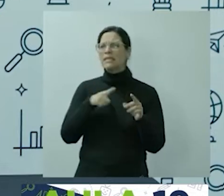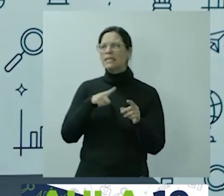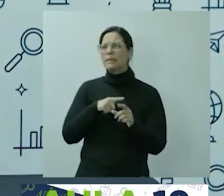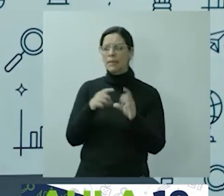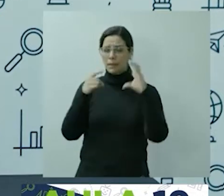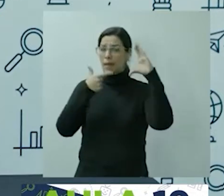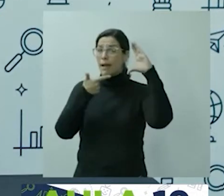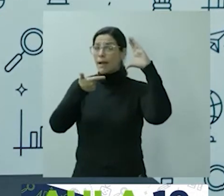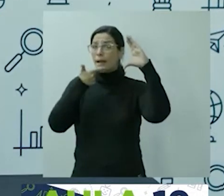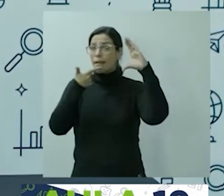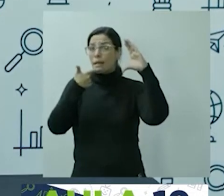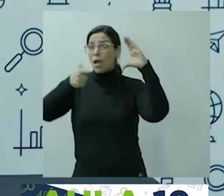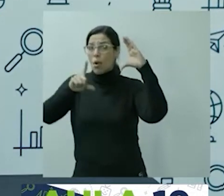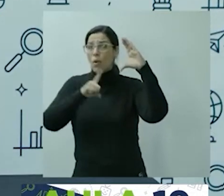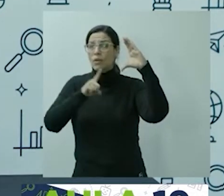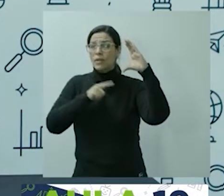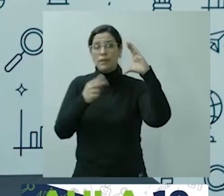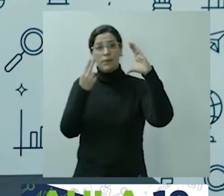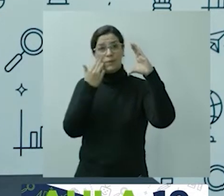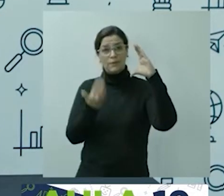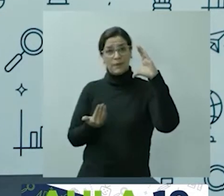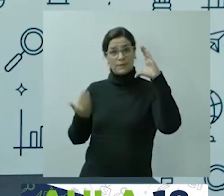Mais uma carinha. Vamos ver?